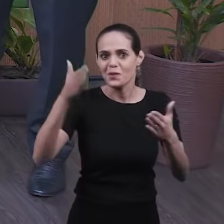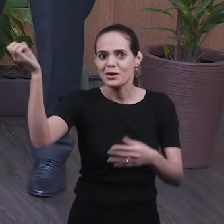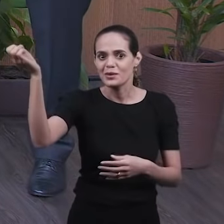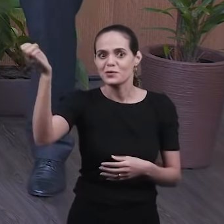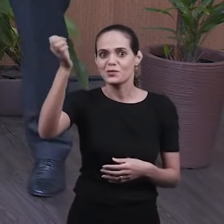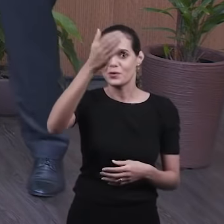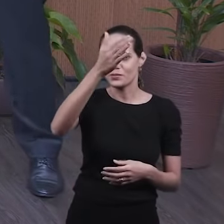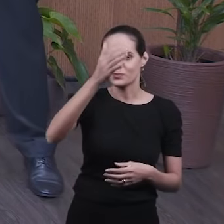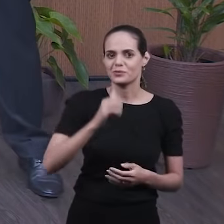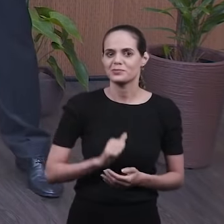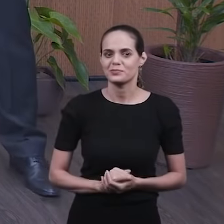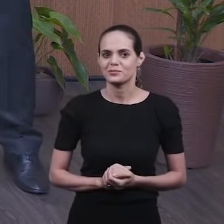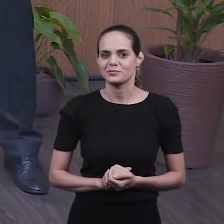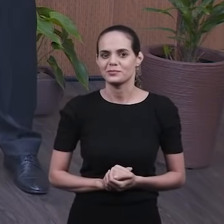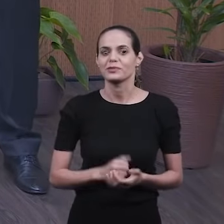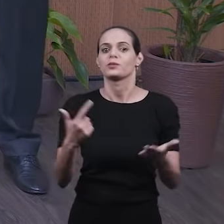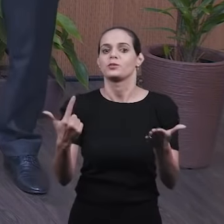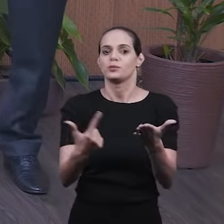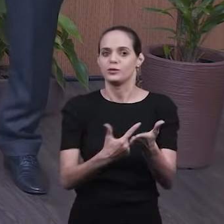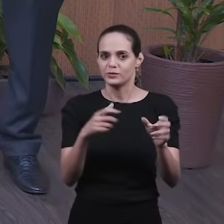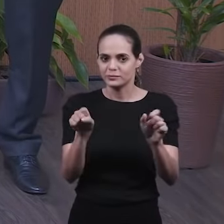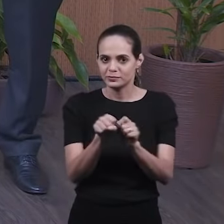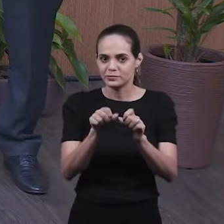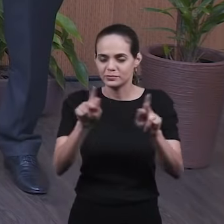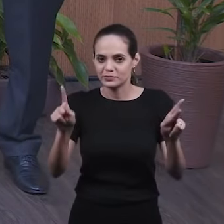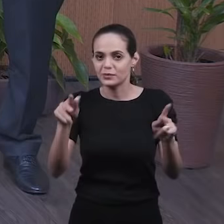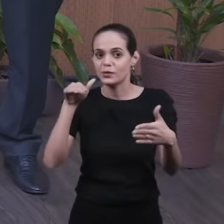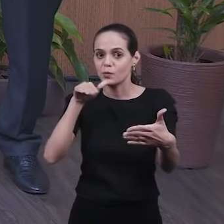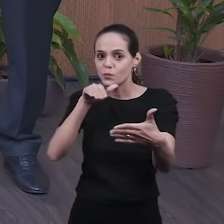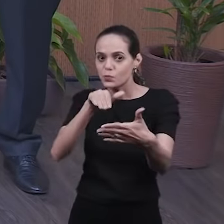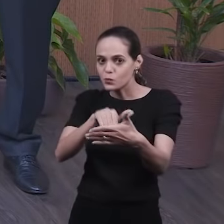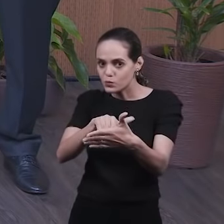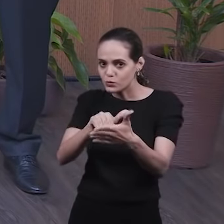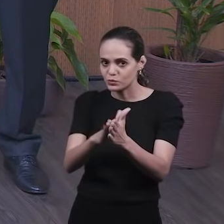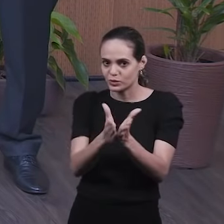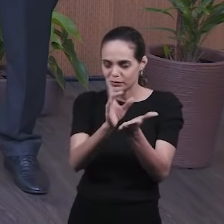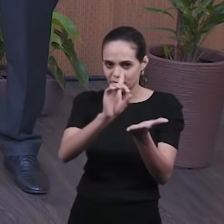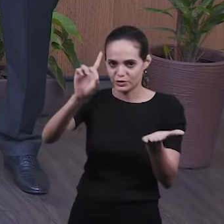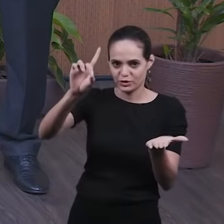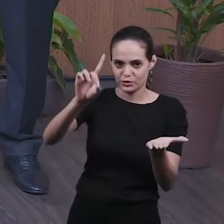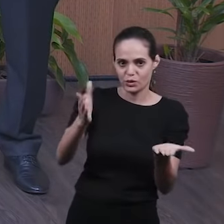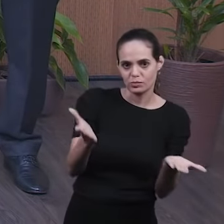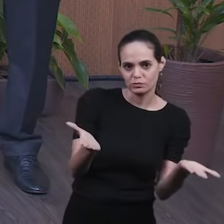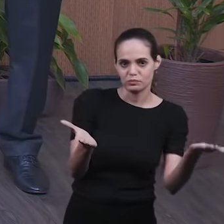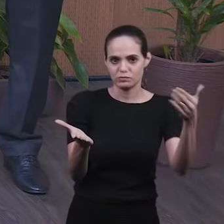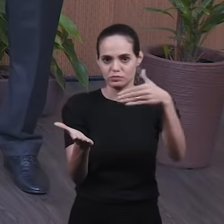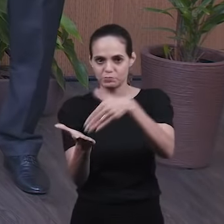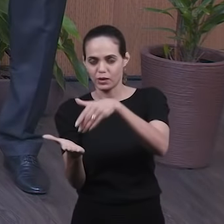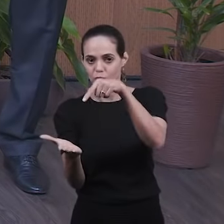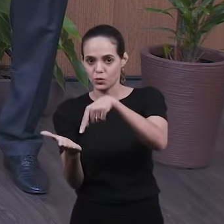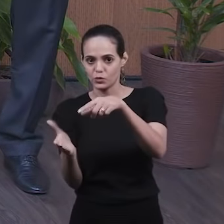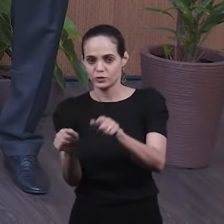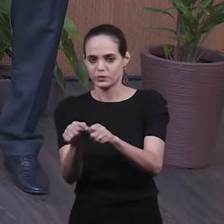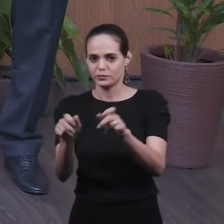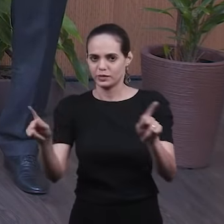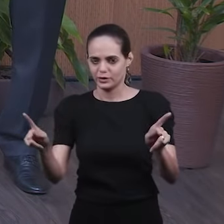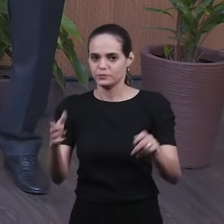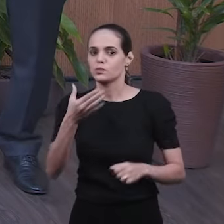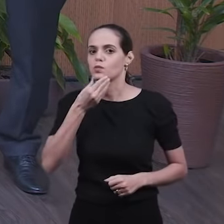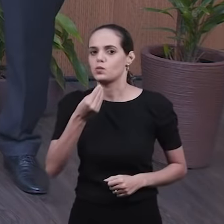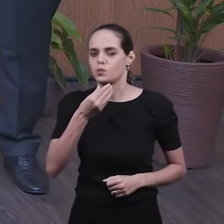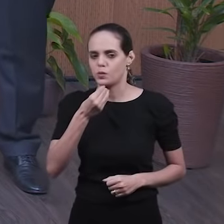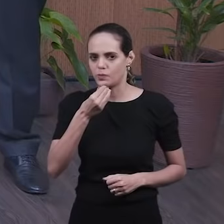livro de Apocalipse, que é o último da Bíblia, foi escrito por um apóstolo por nome João,